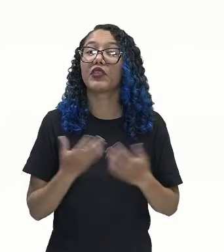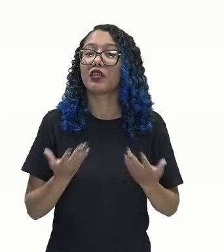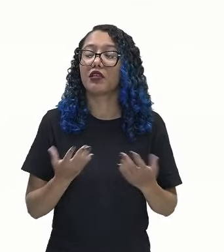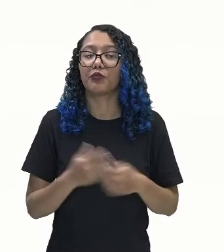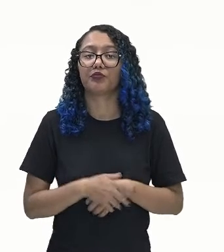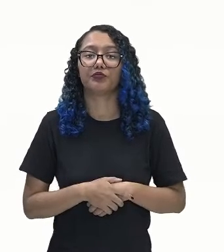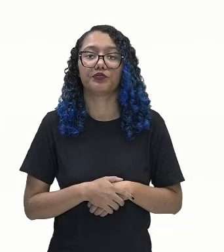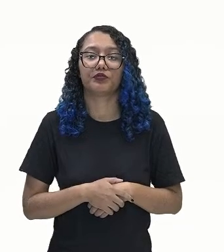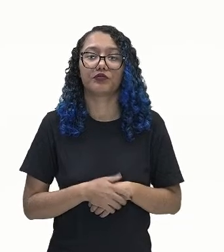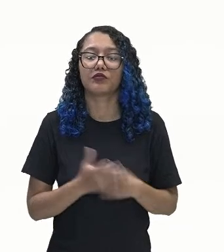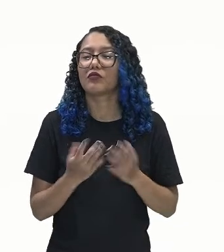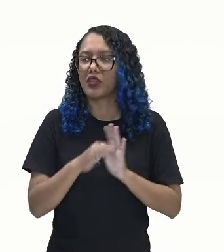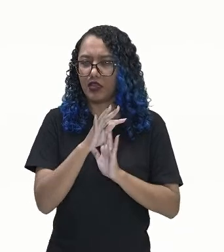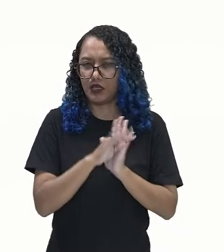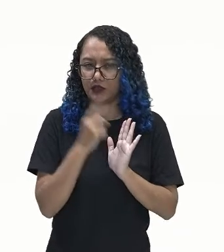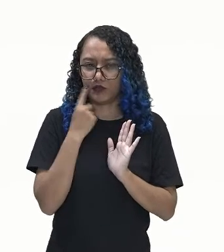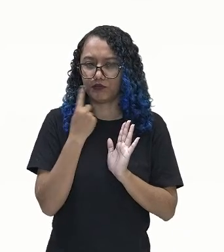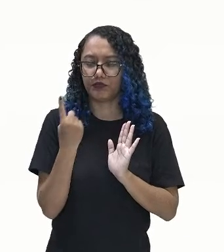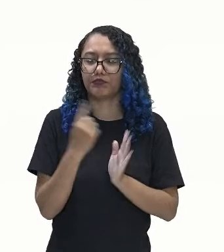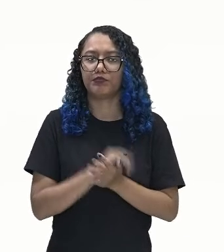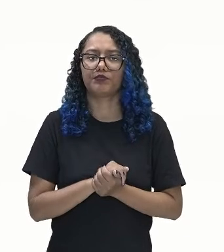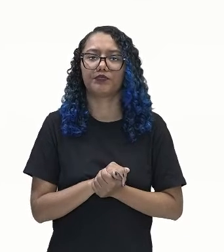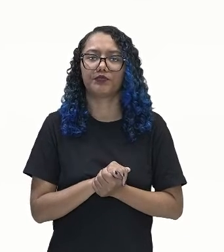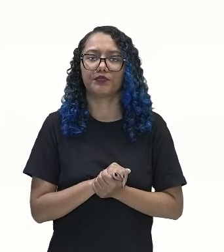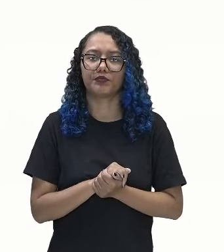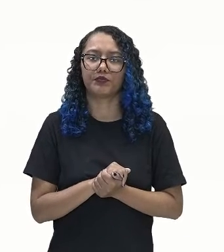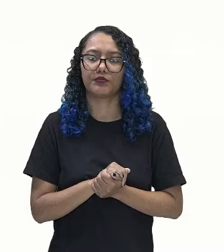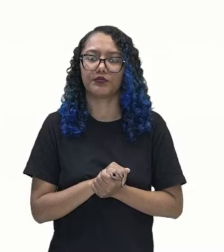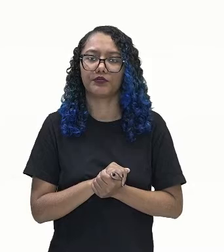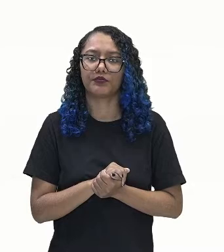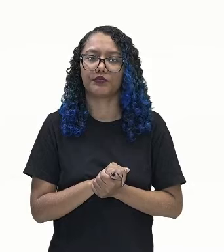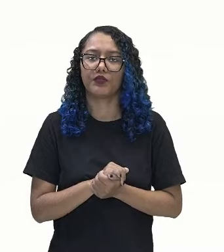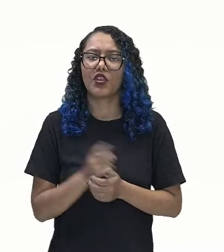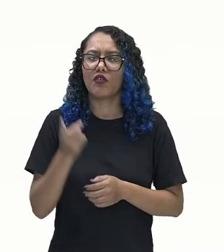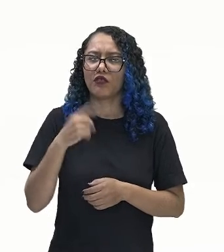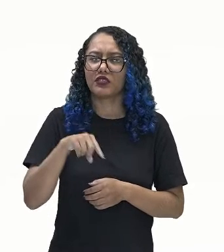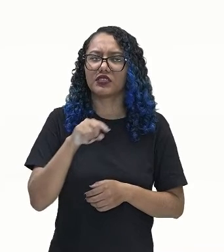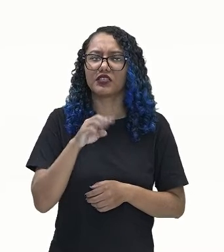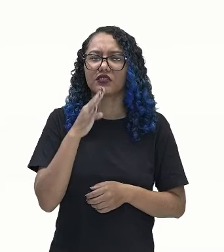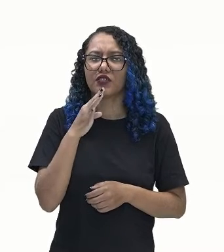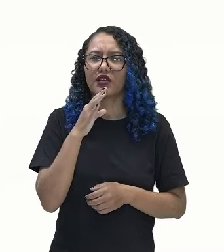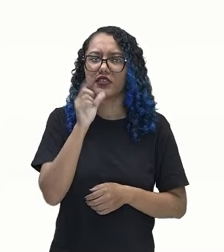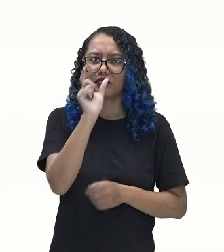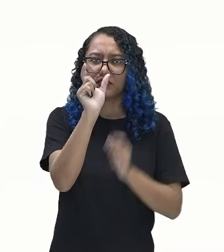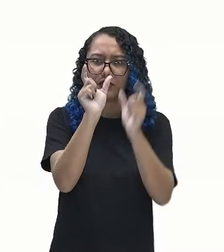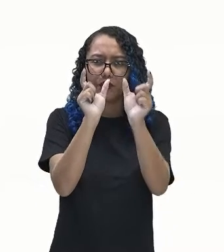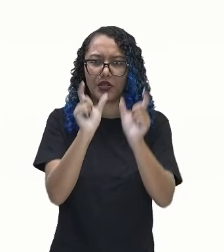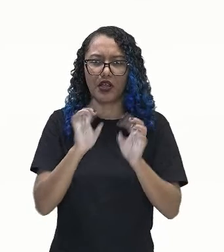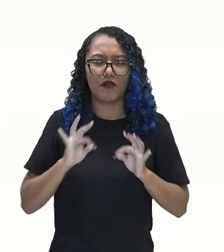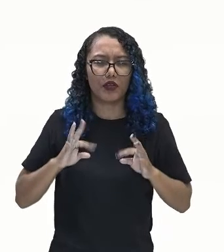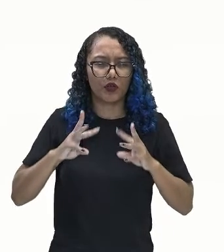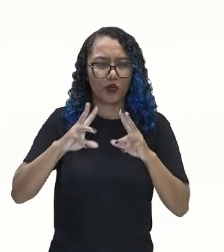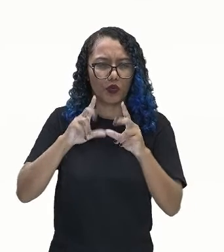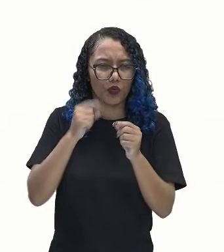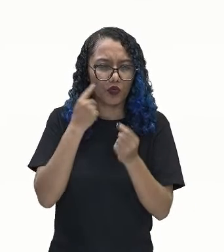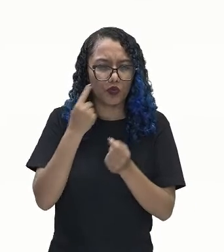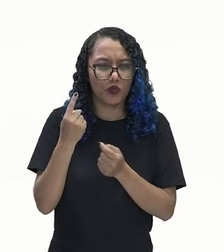aqui nesse texto, né? Antigamente, vocês conhecem todas as palavras aqui? Ó,